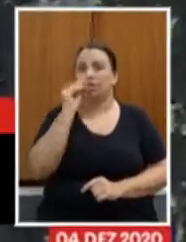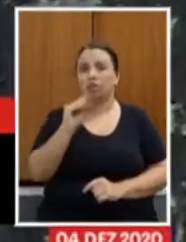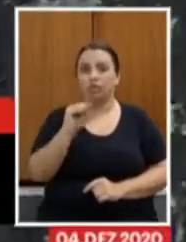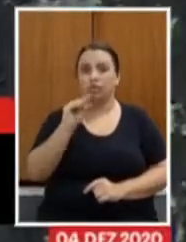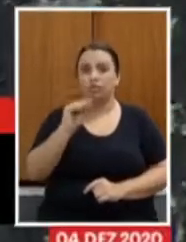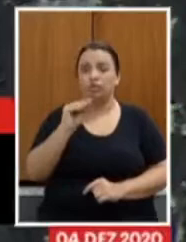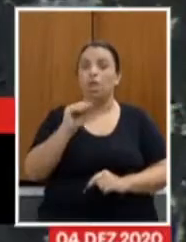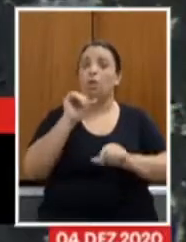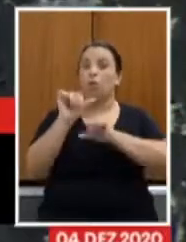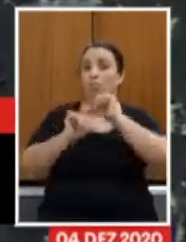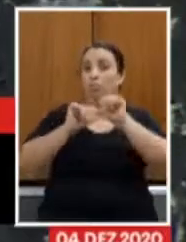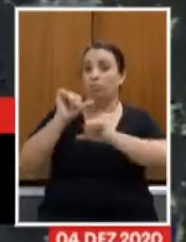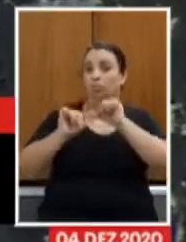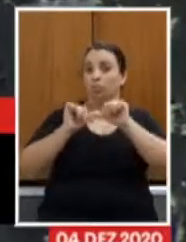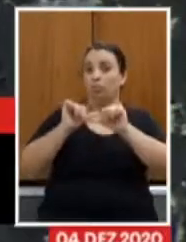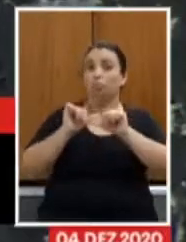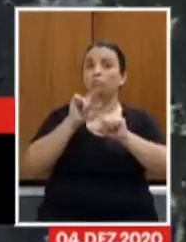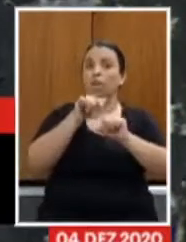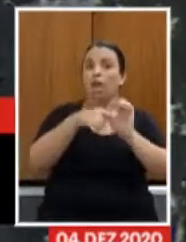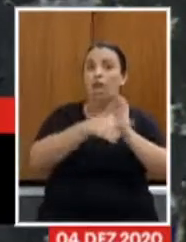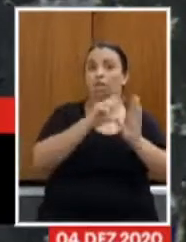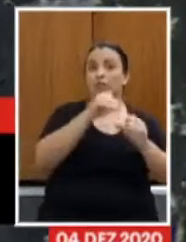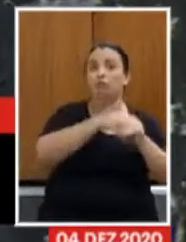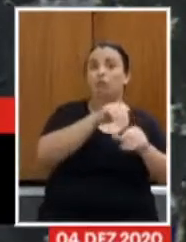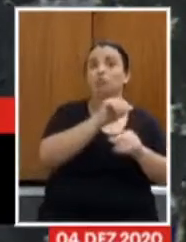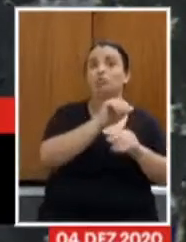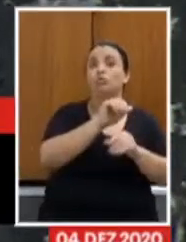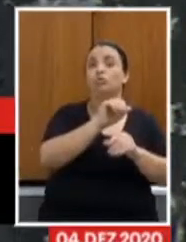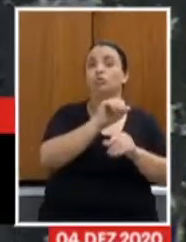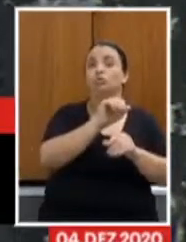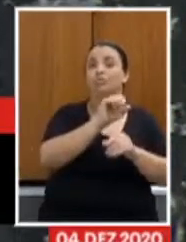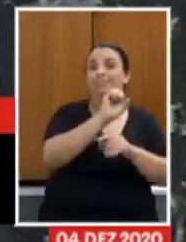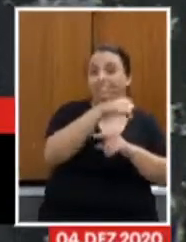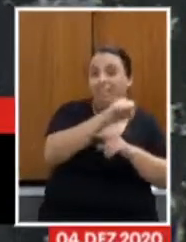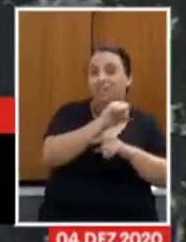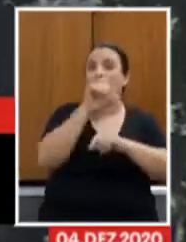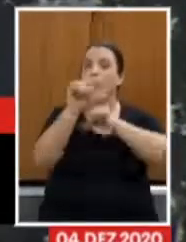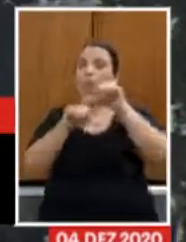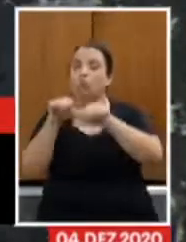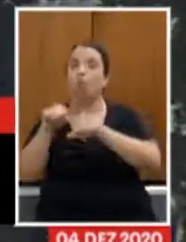mudar o voto de não para sim. Desculpa, de sim para não.